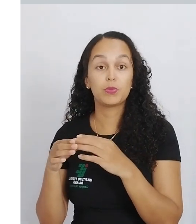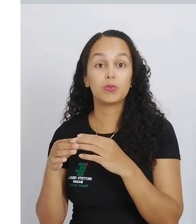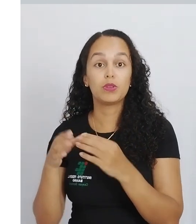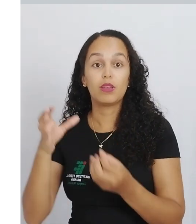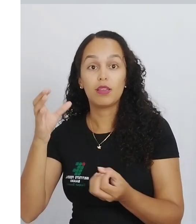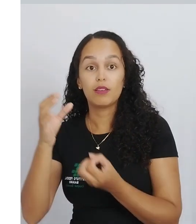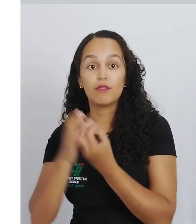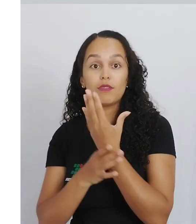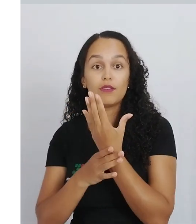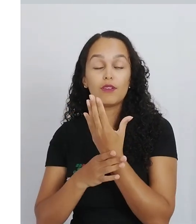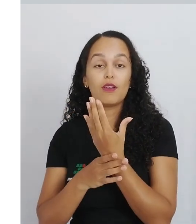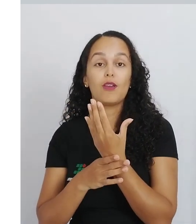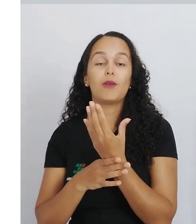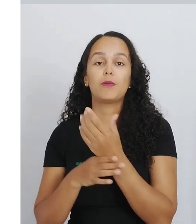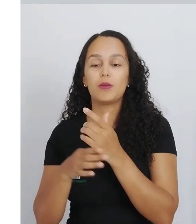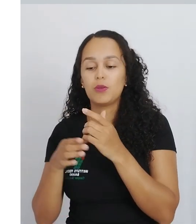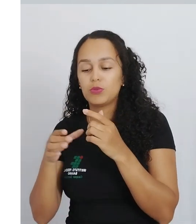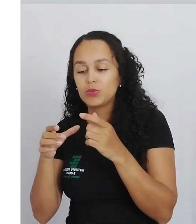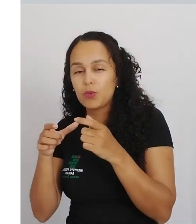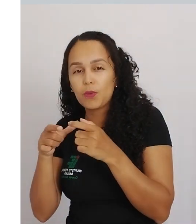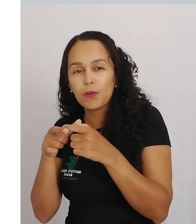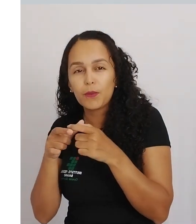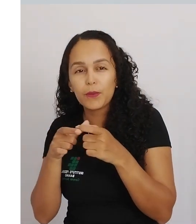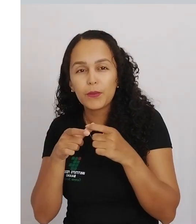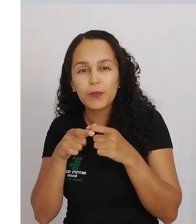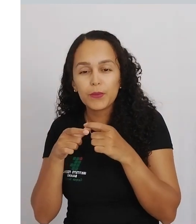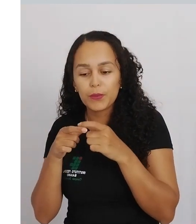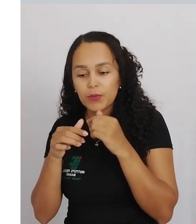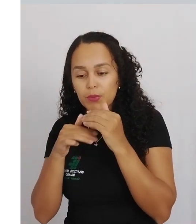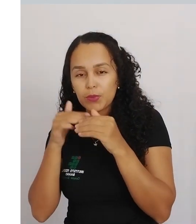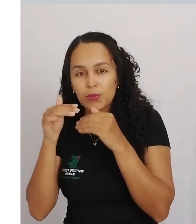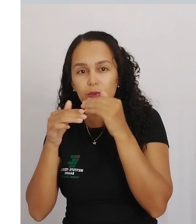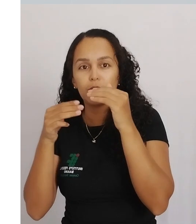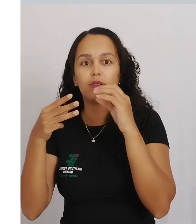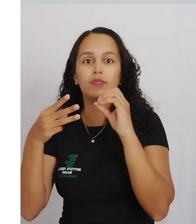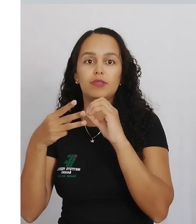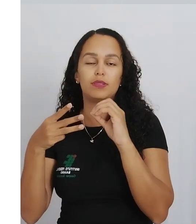formando, as pequenas unidades que constroem a célula.